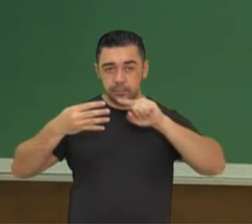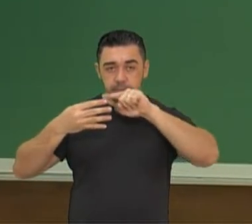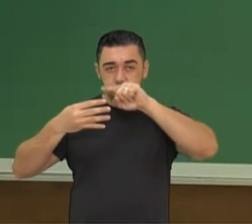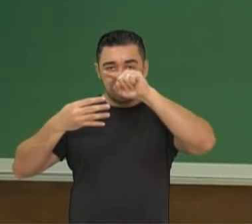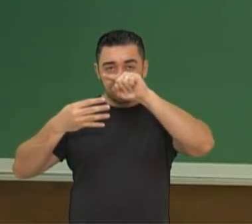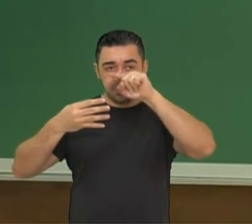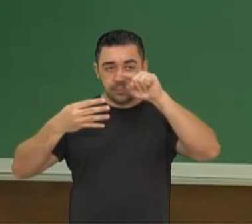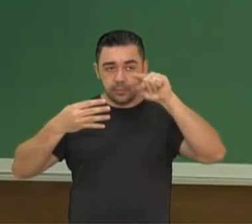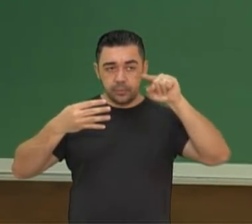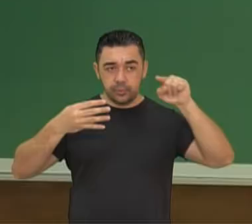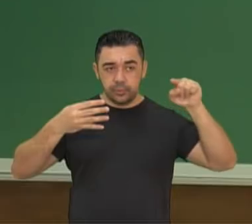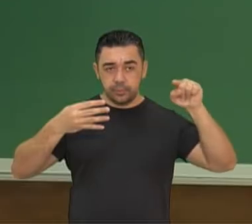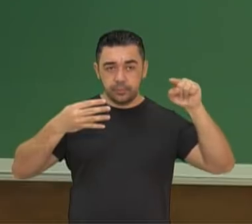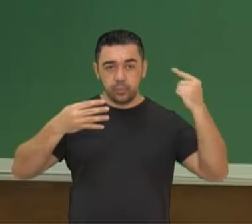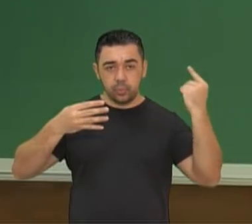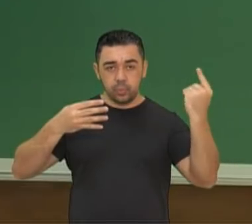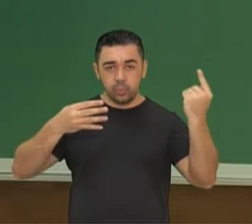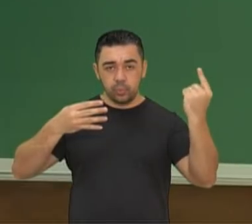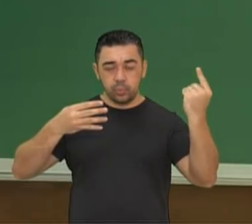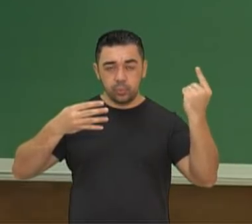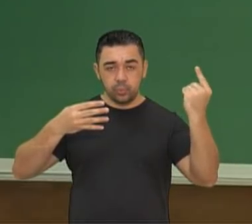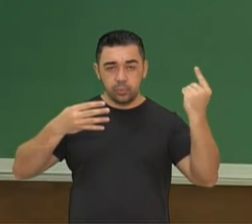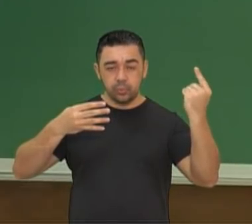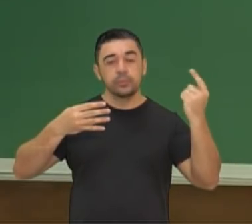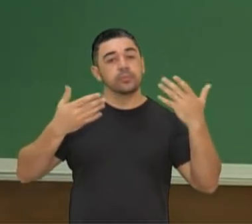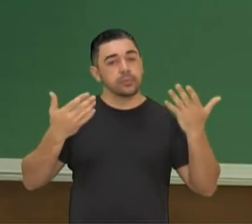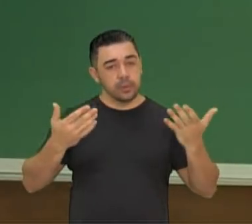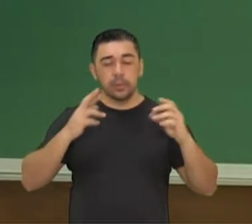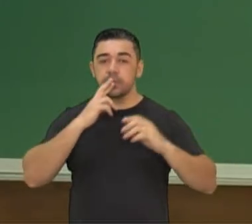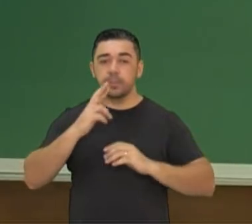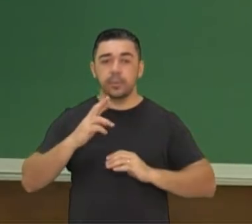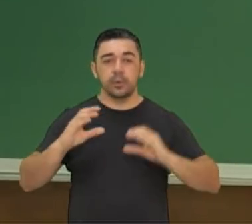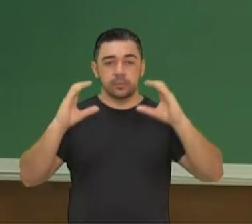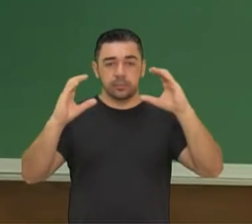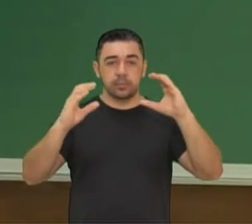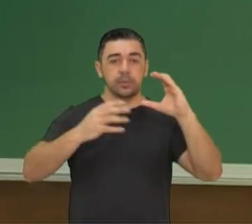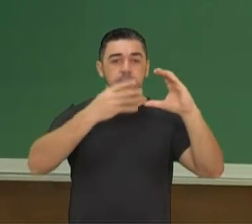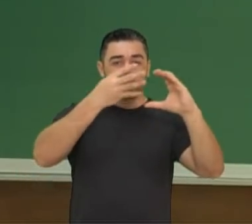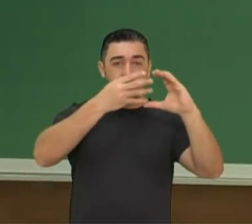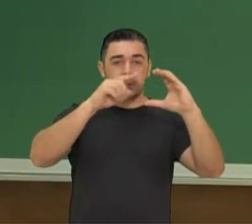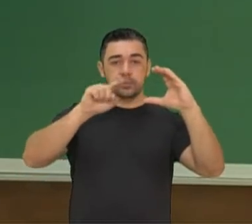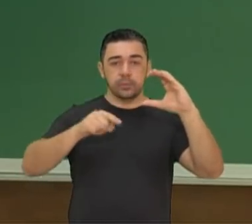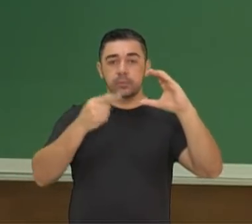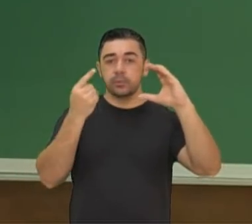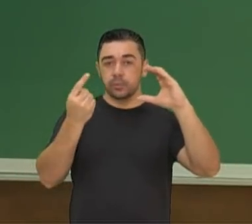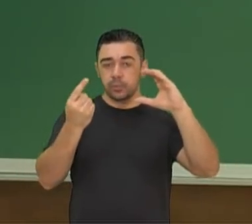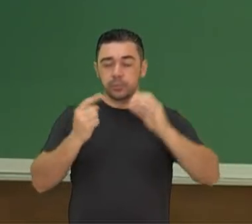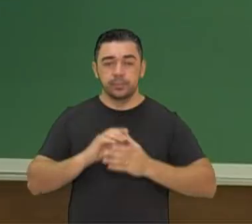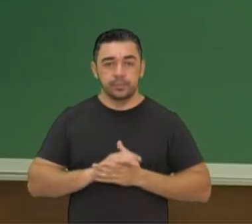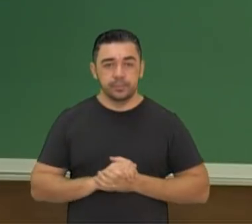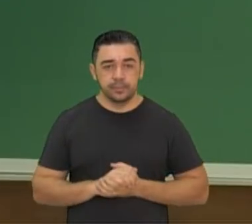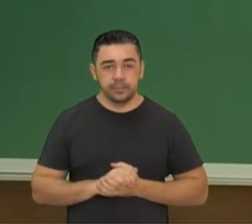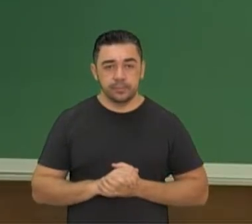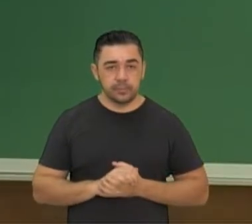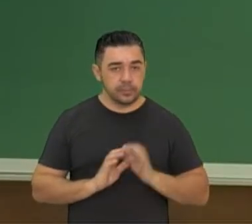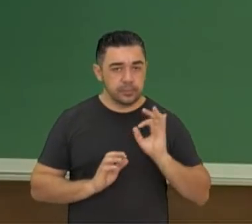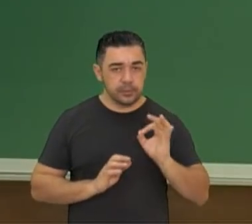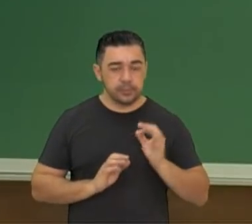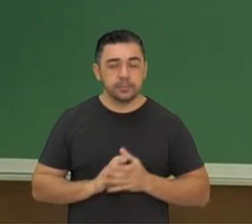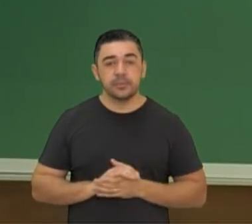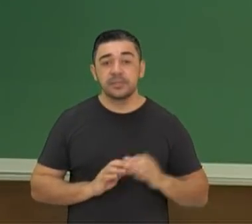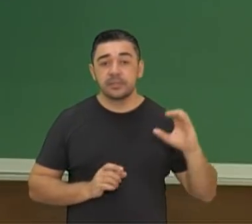no eixo Y ele está onde? No 1. Então, a coordenada dele vai ser o quê? 4 e 1.